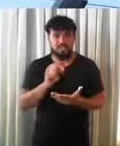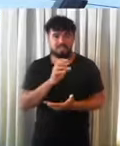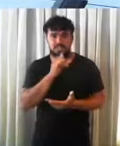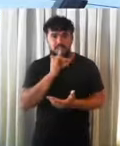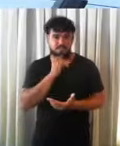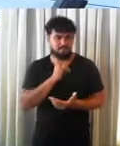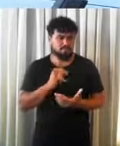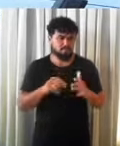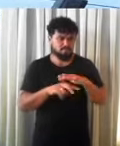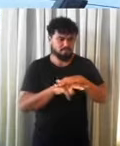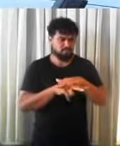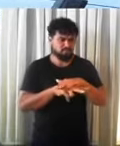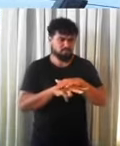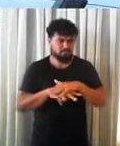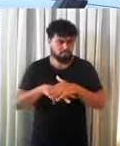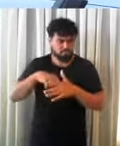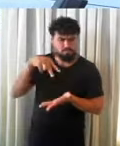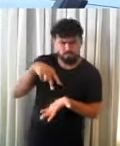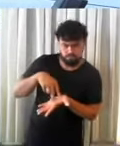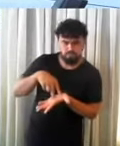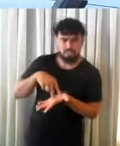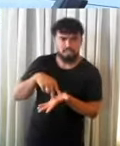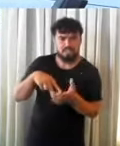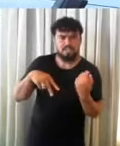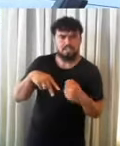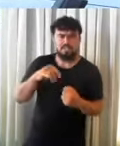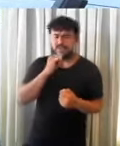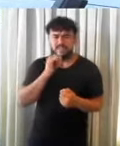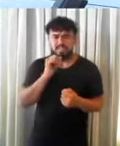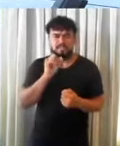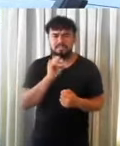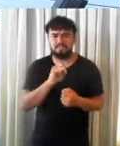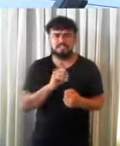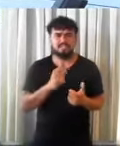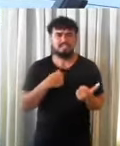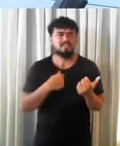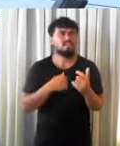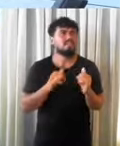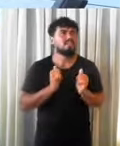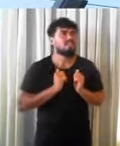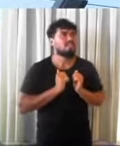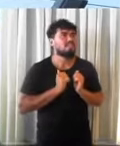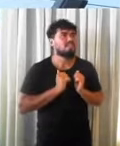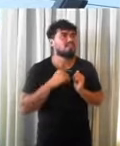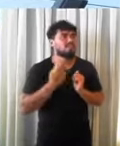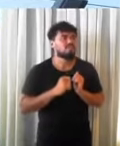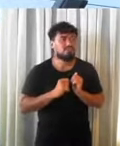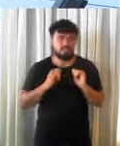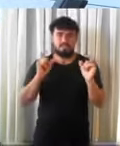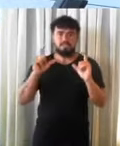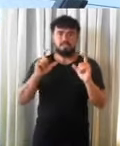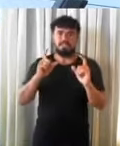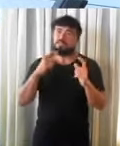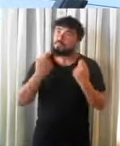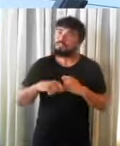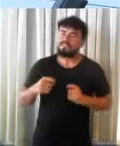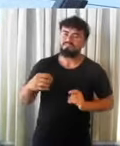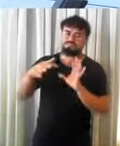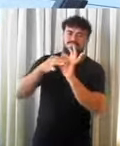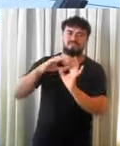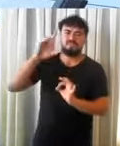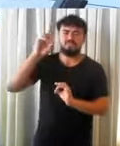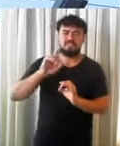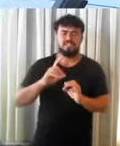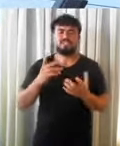Preciso ajustar minha agenda. Se liga, a sua agenda tem que estar conectada com o céu. E por falar em